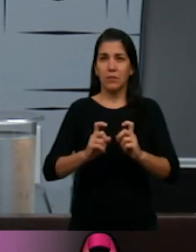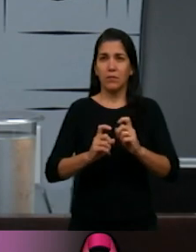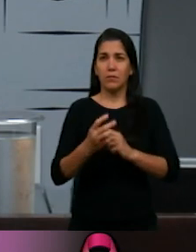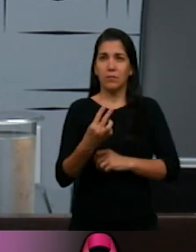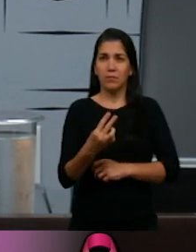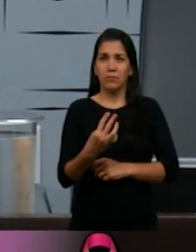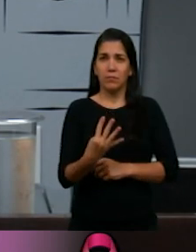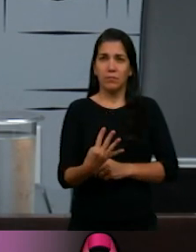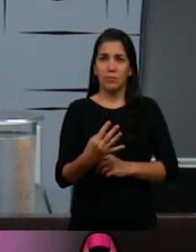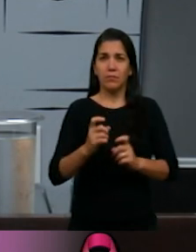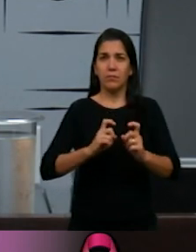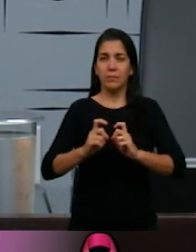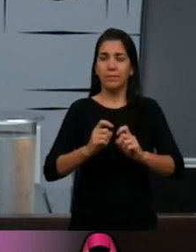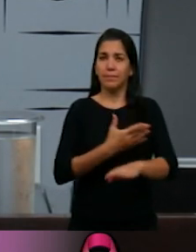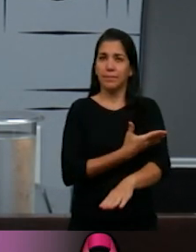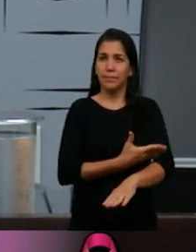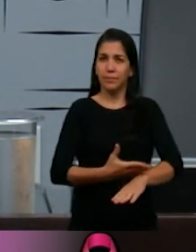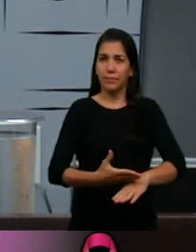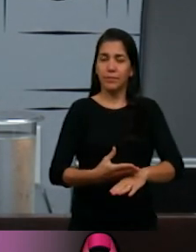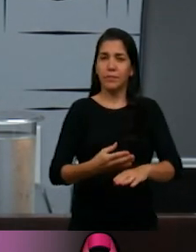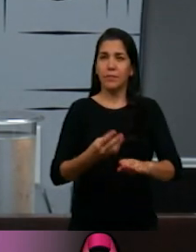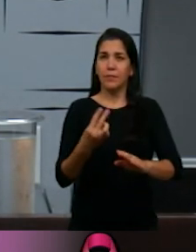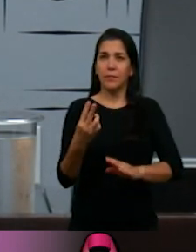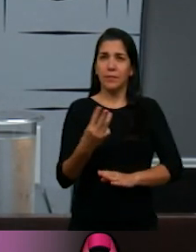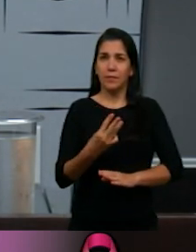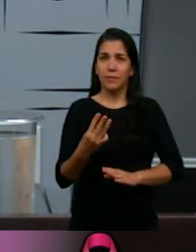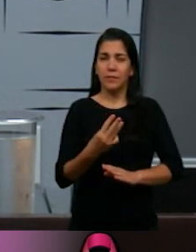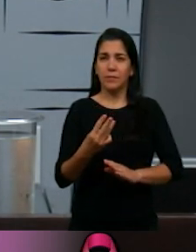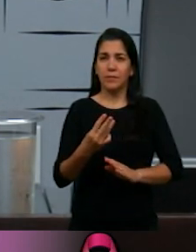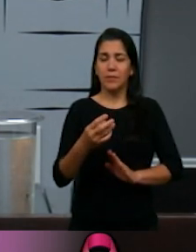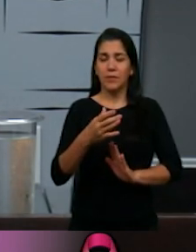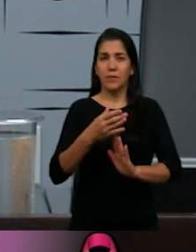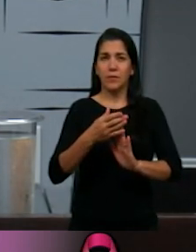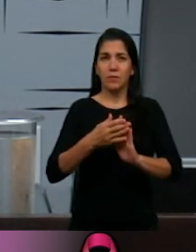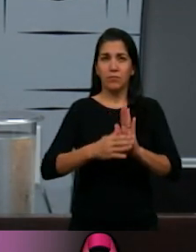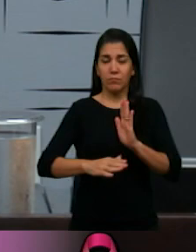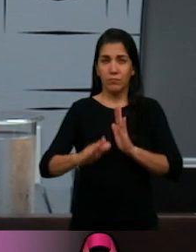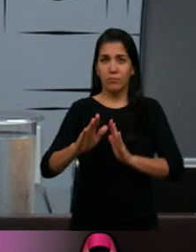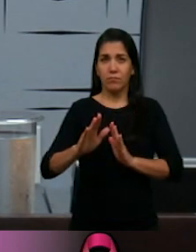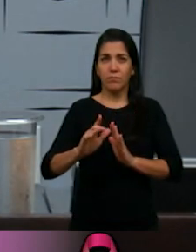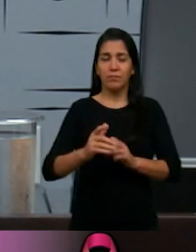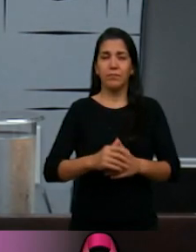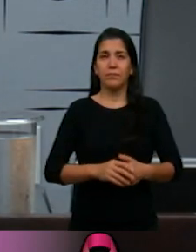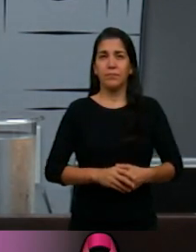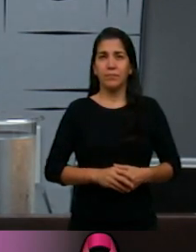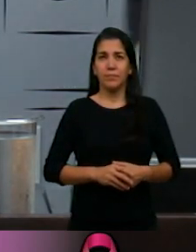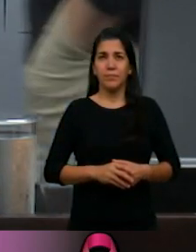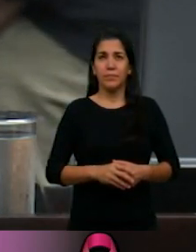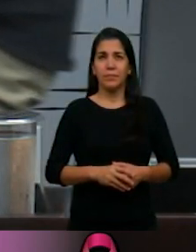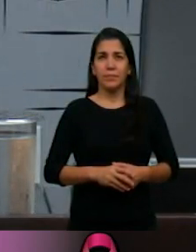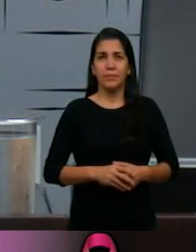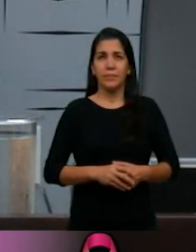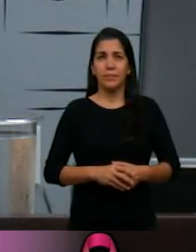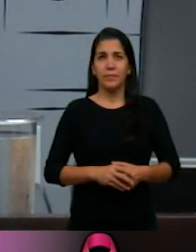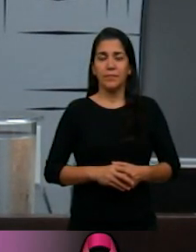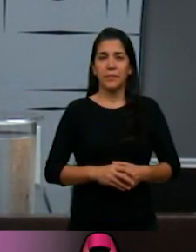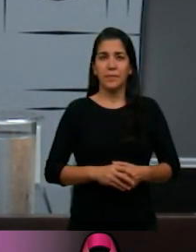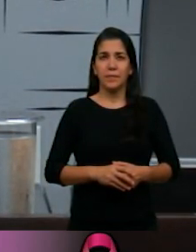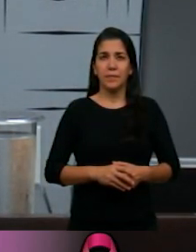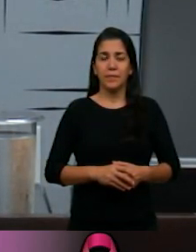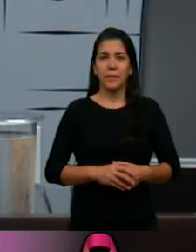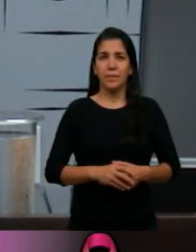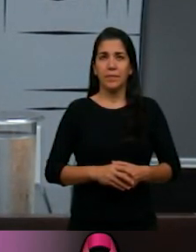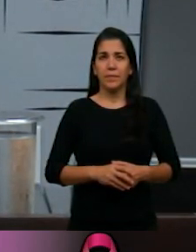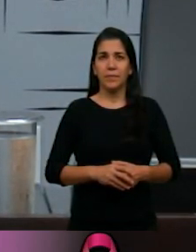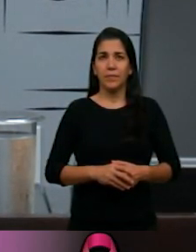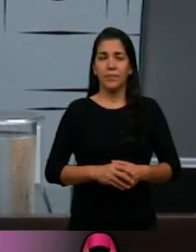34ª sessão ordinária do terceiro ano da 18ª legislatura. Neste momento,